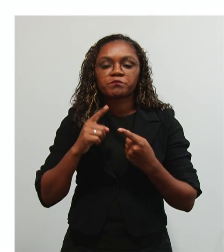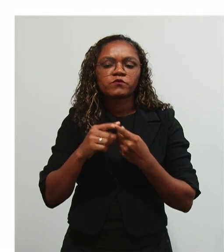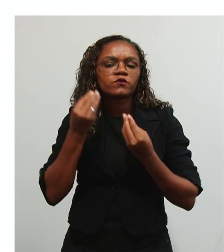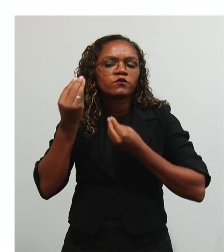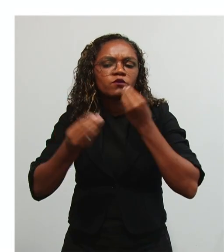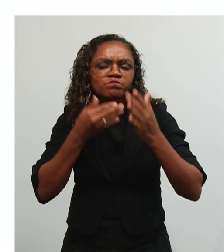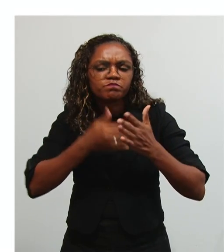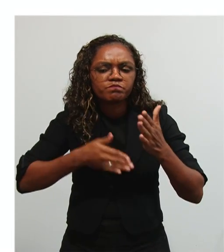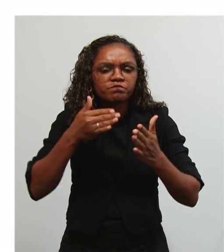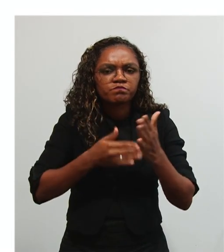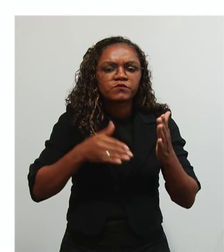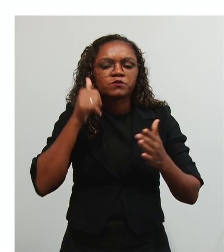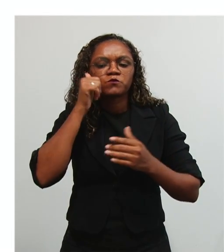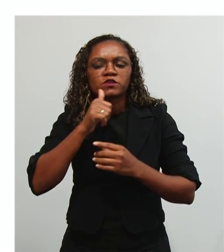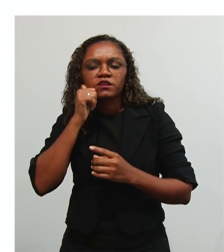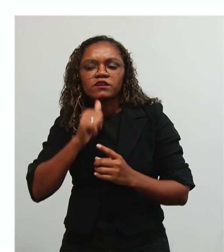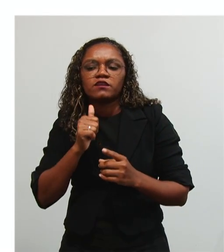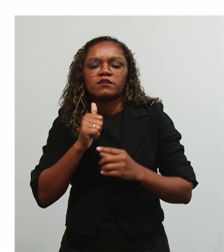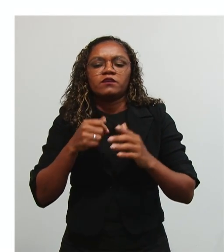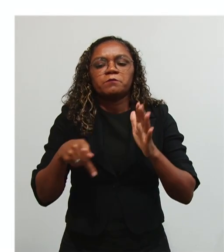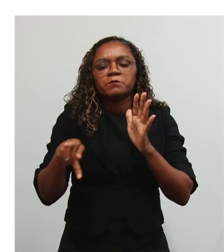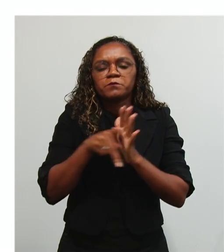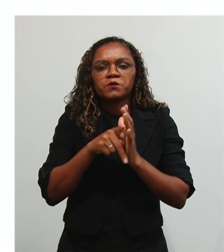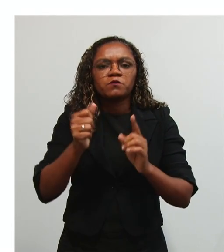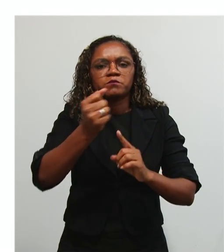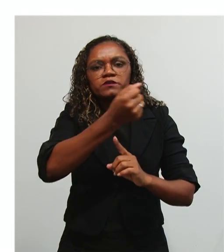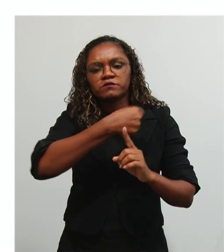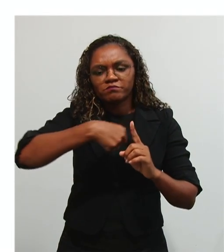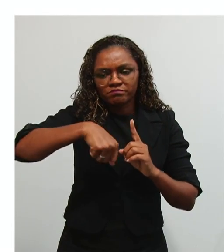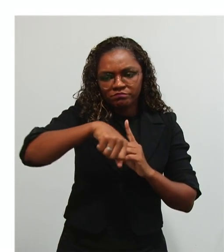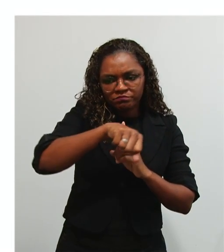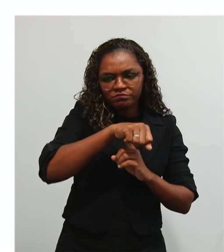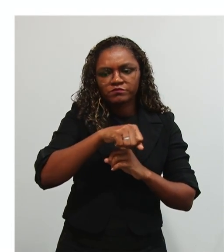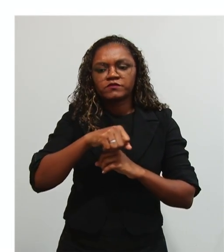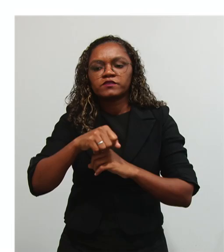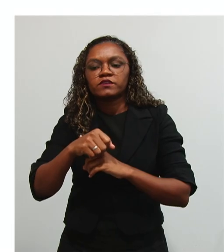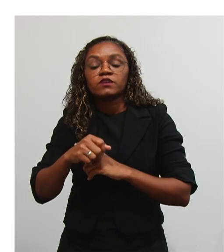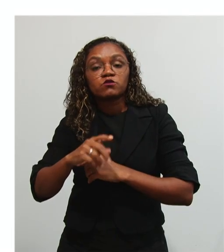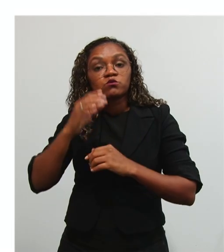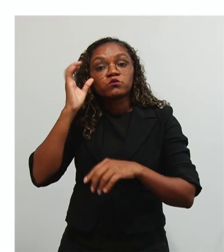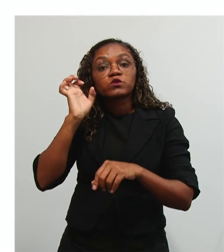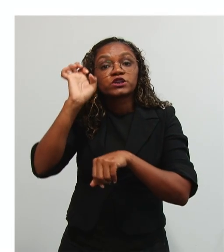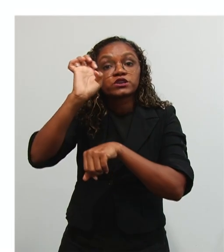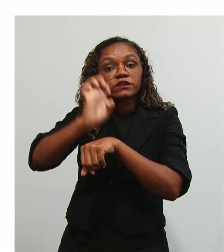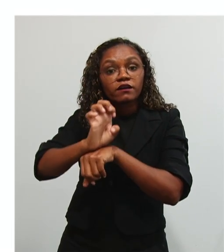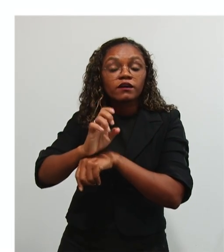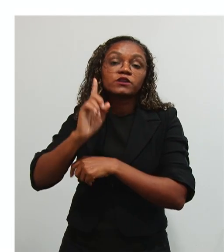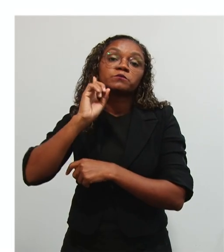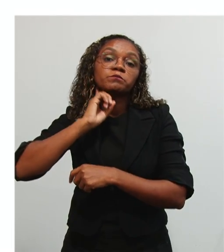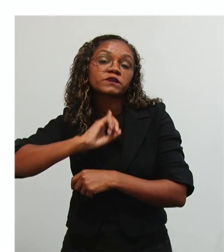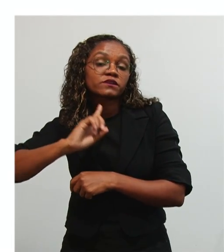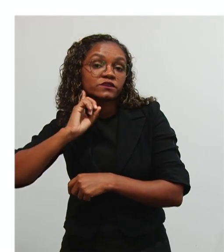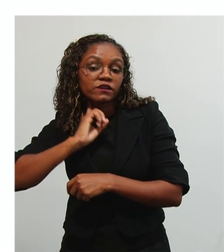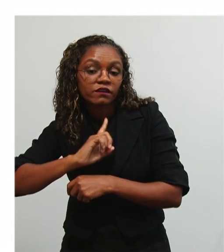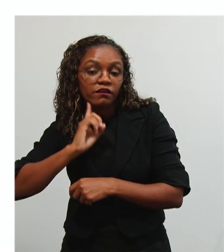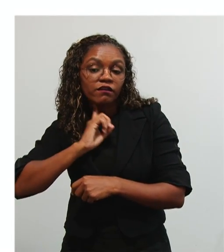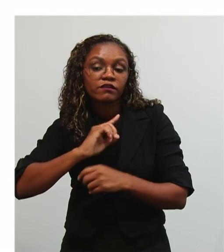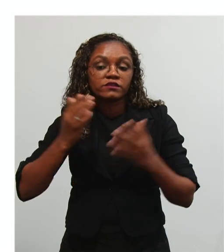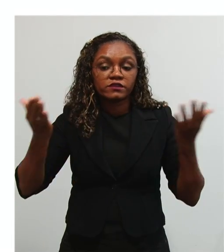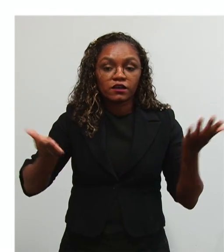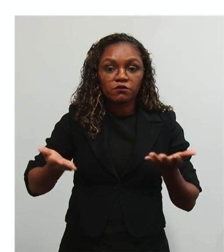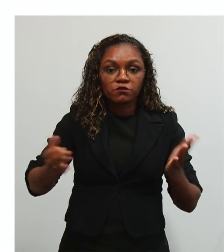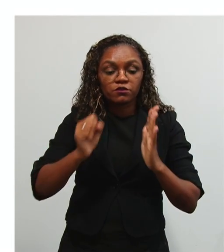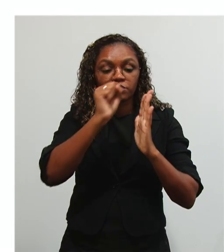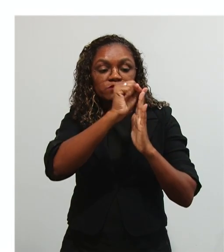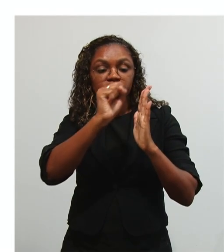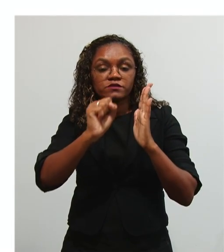a funções gerenciais no setor bancário no estado de Minas Gerais na segunda década do século XXI?